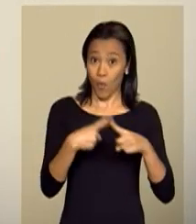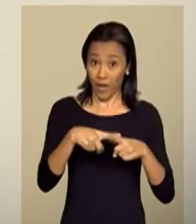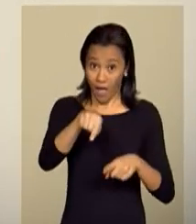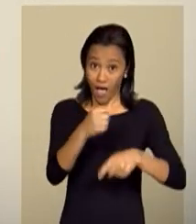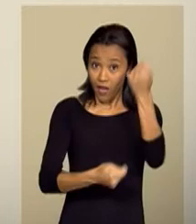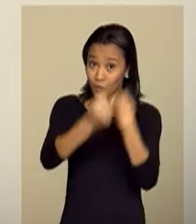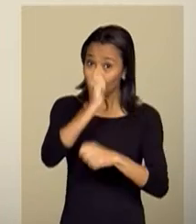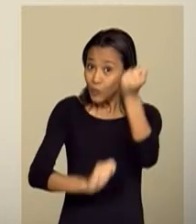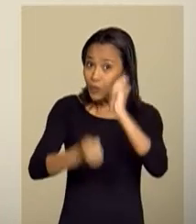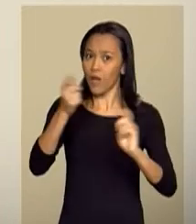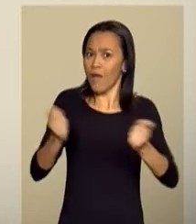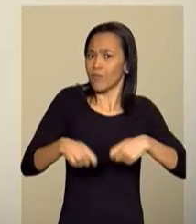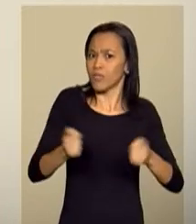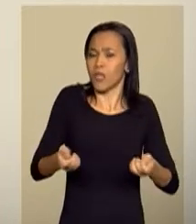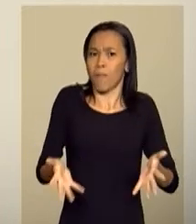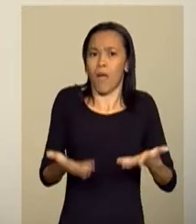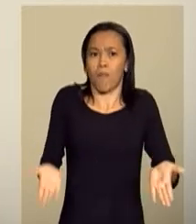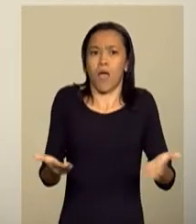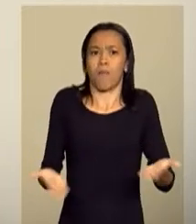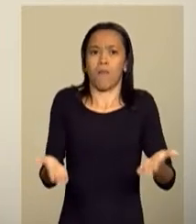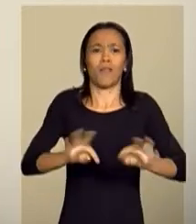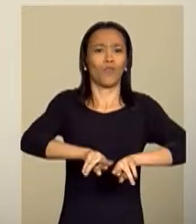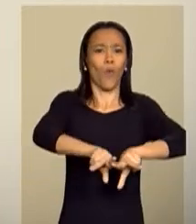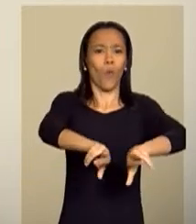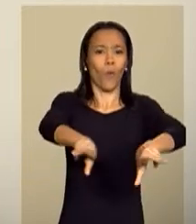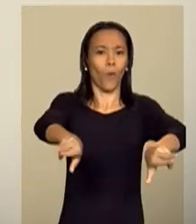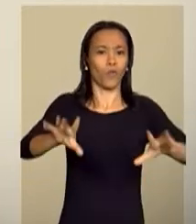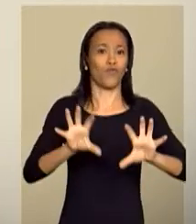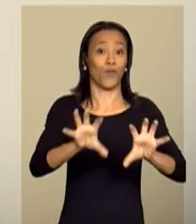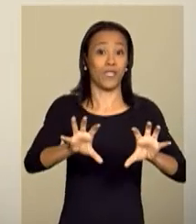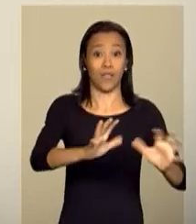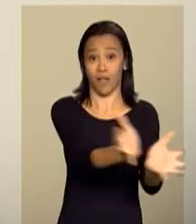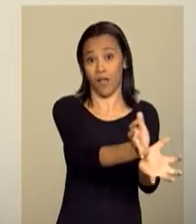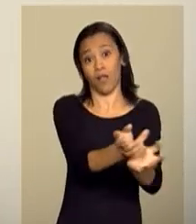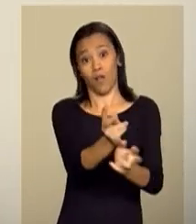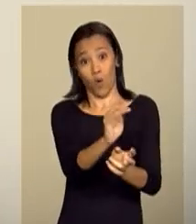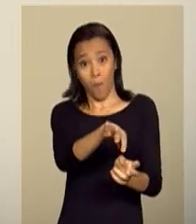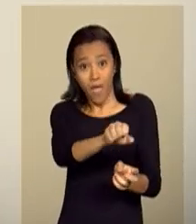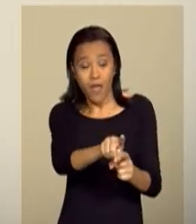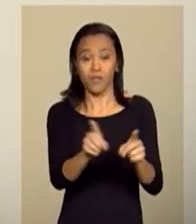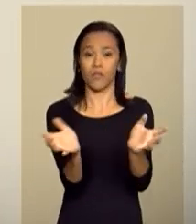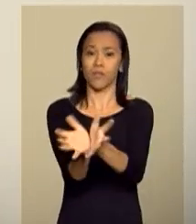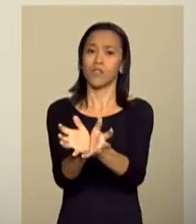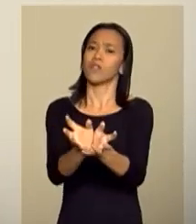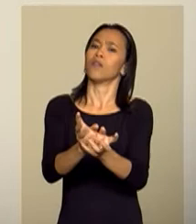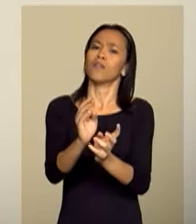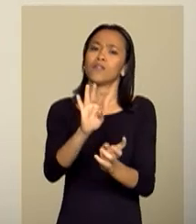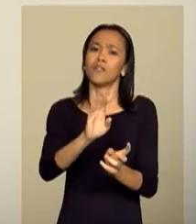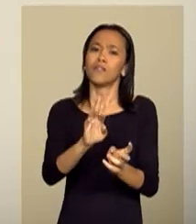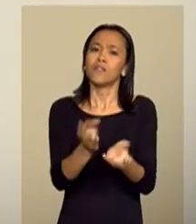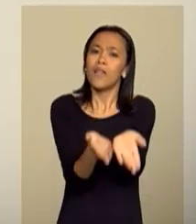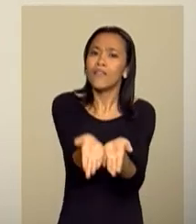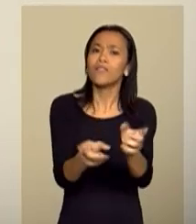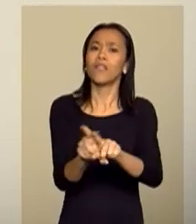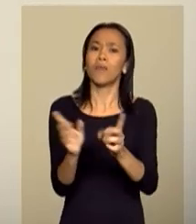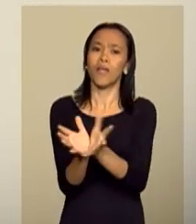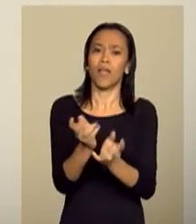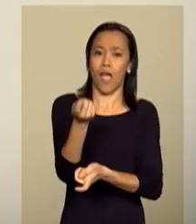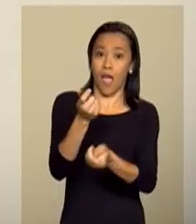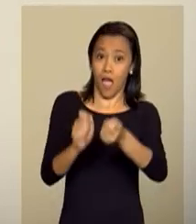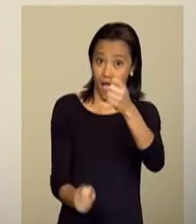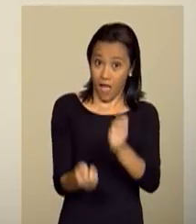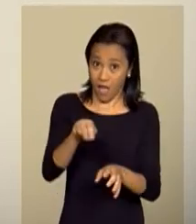capaz de movimentar todos os setores da economia como o comércio os serviços e Agricultura Veja por exemplo a